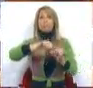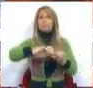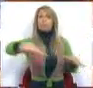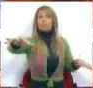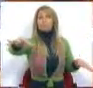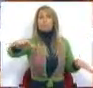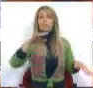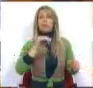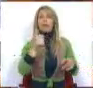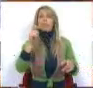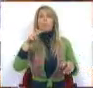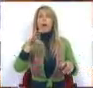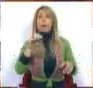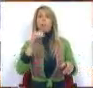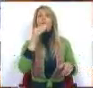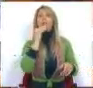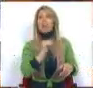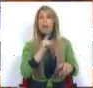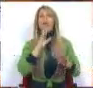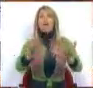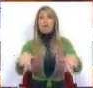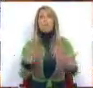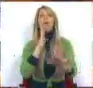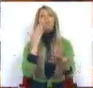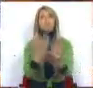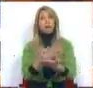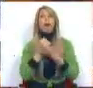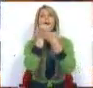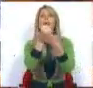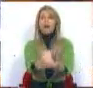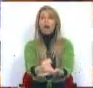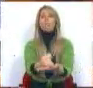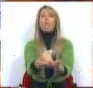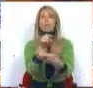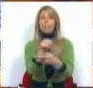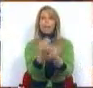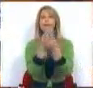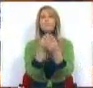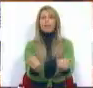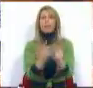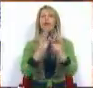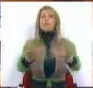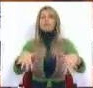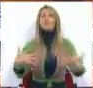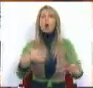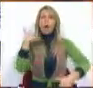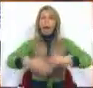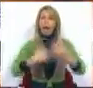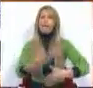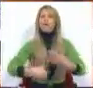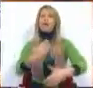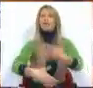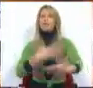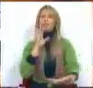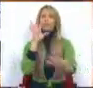Terras, que poderá, de facto, ser um contributo para que esta matéria possa ser um avanço